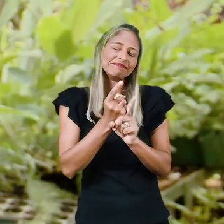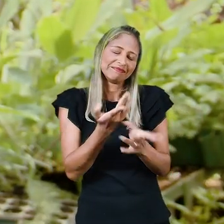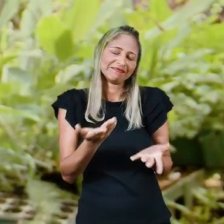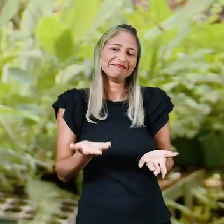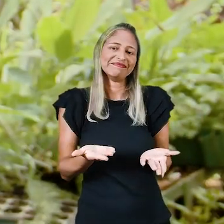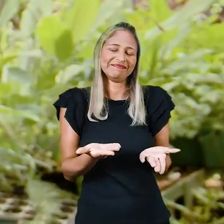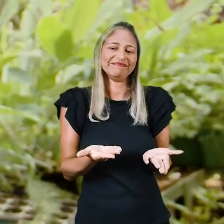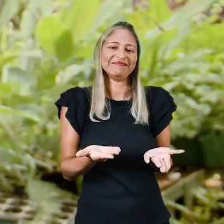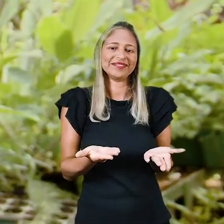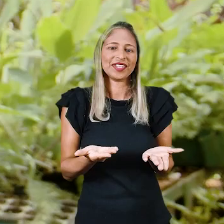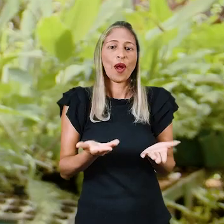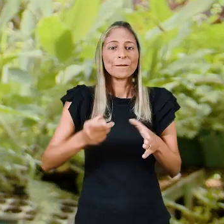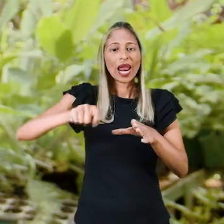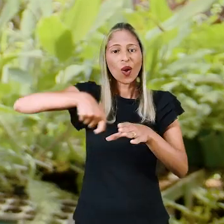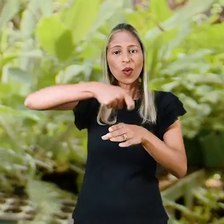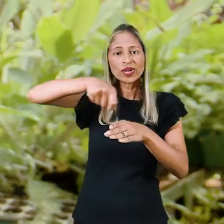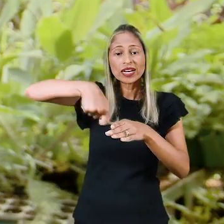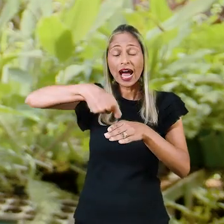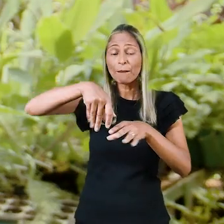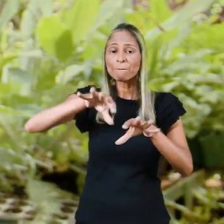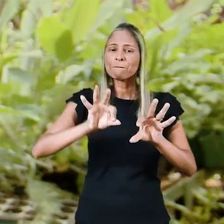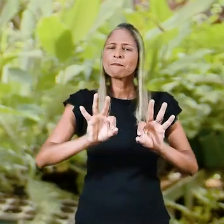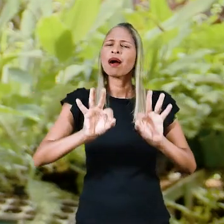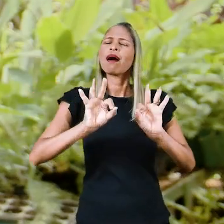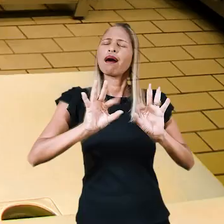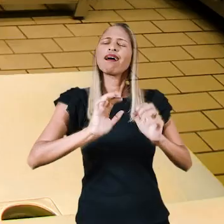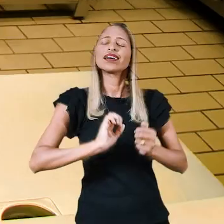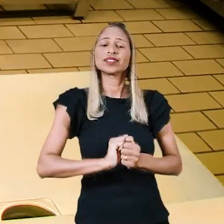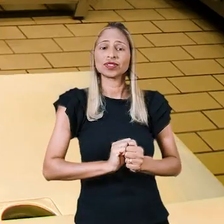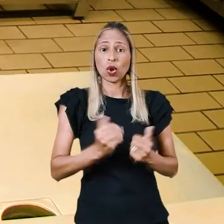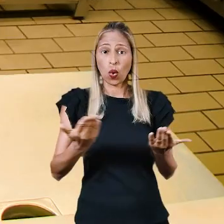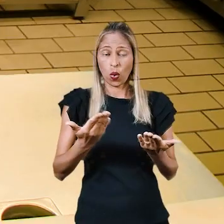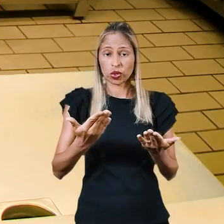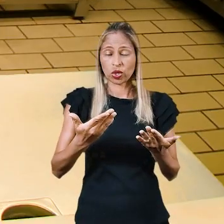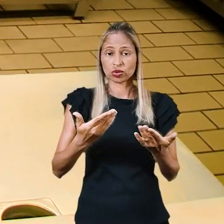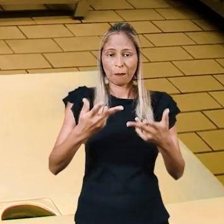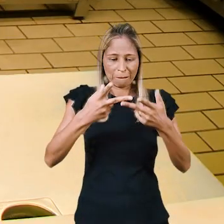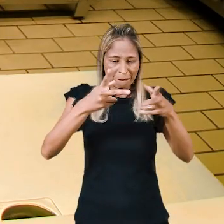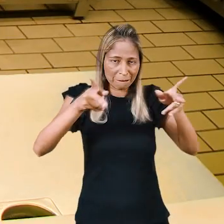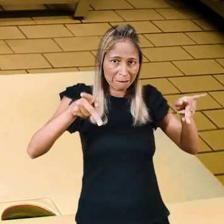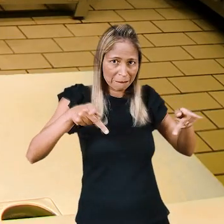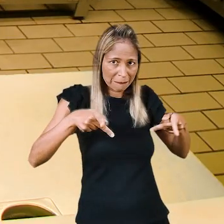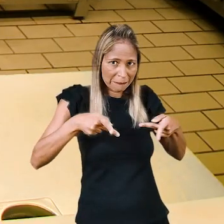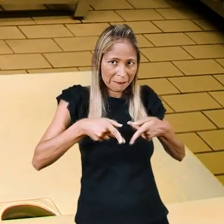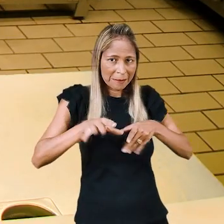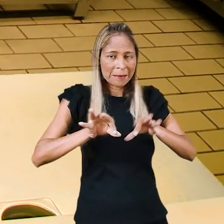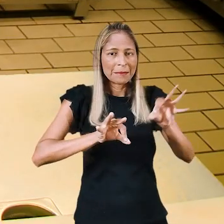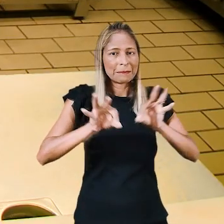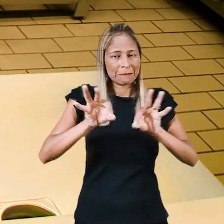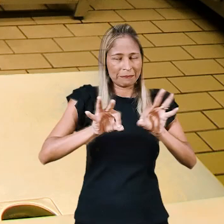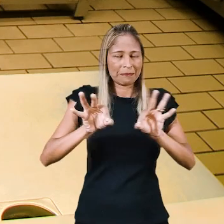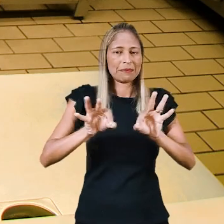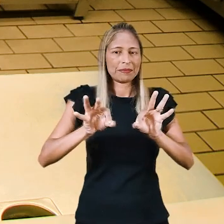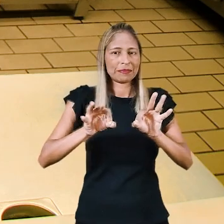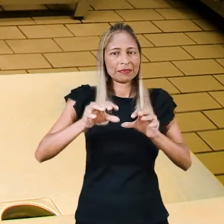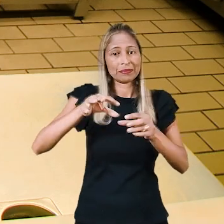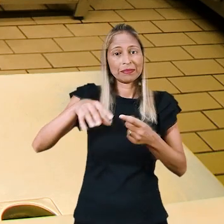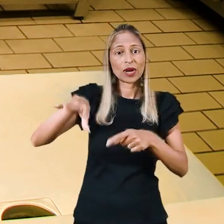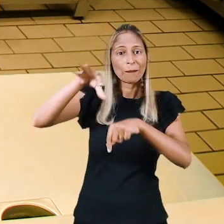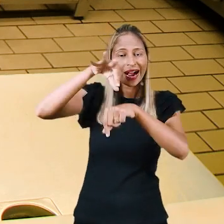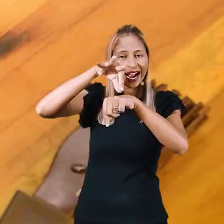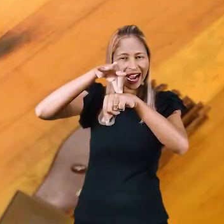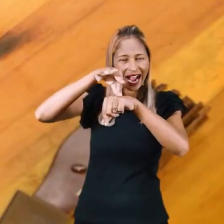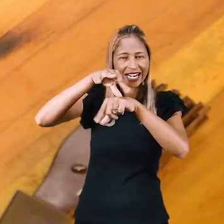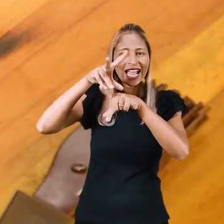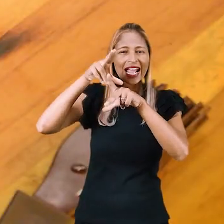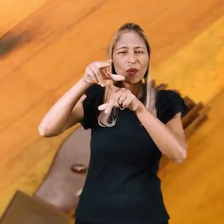descoberto pela culinária mais sofisticada. Hoje nós vamos preparar um prato aqui, que é uma